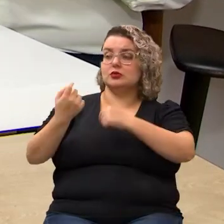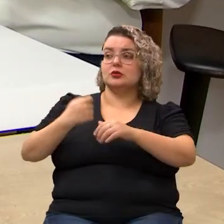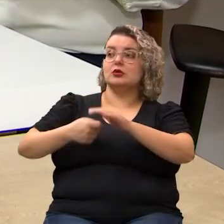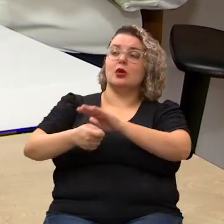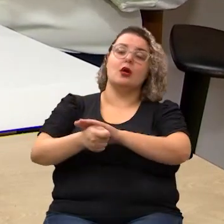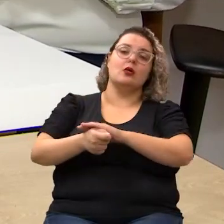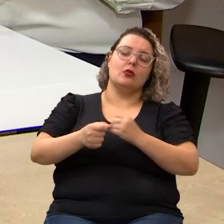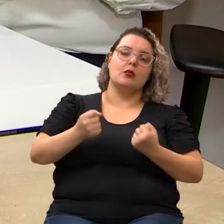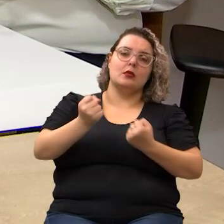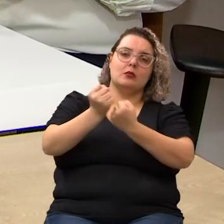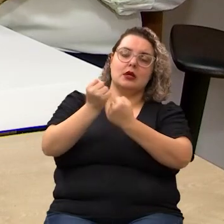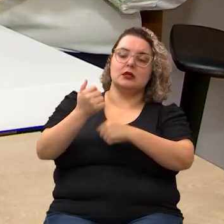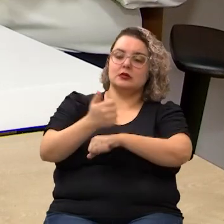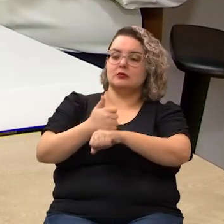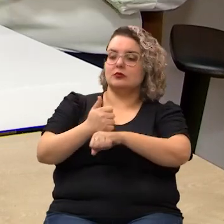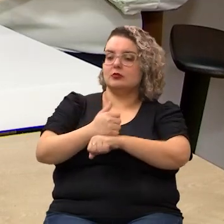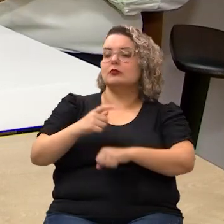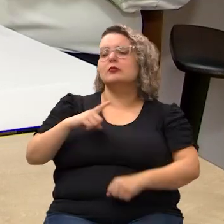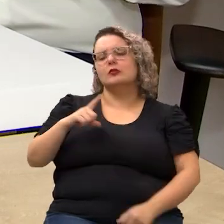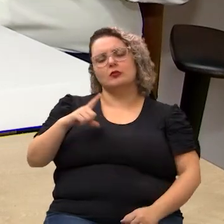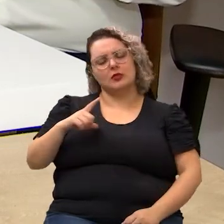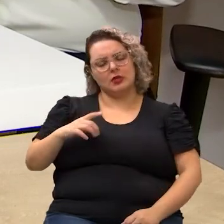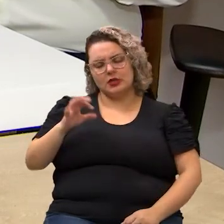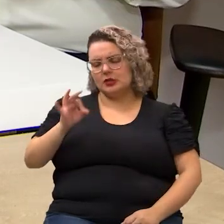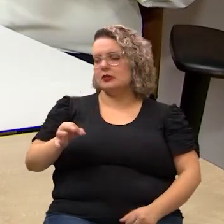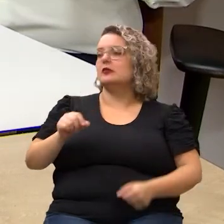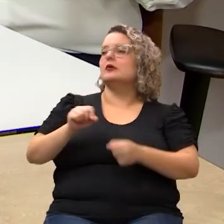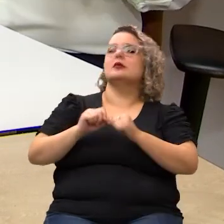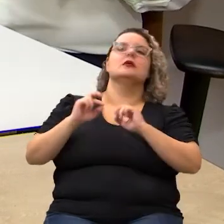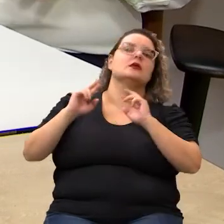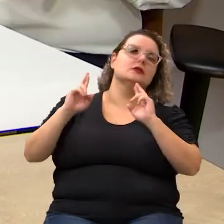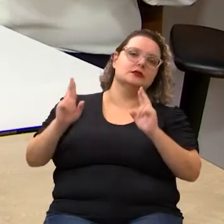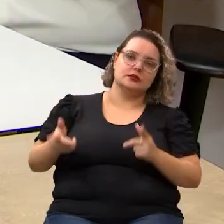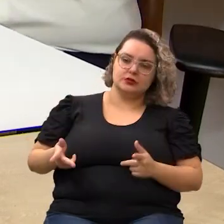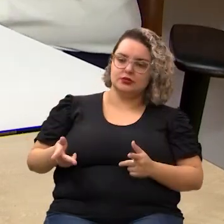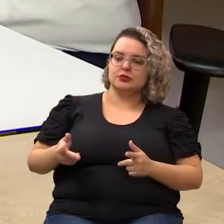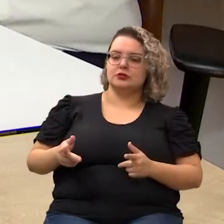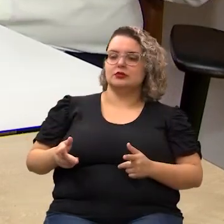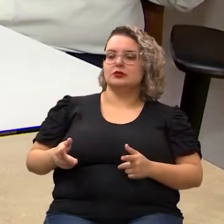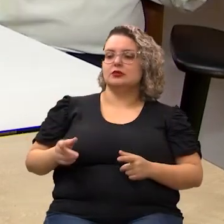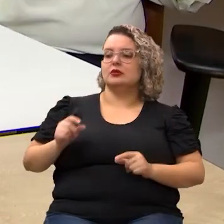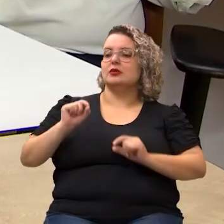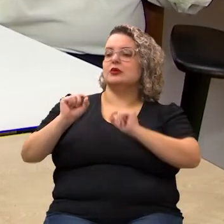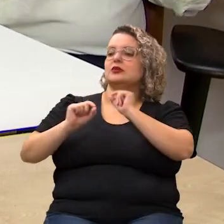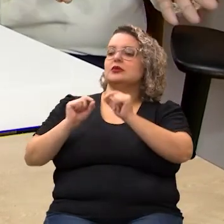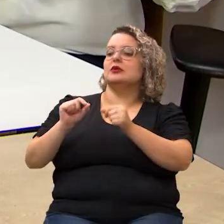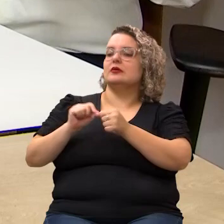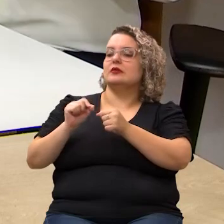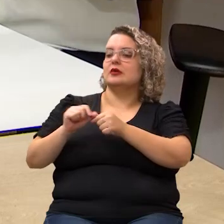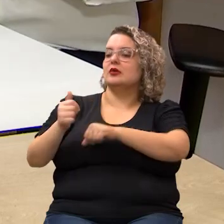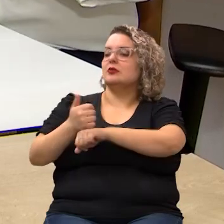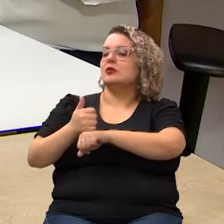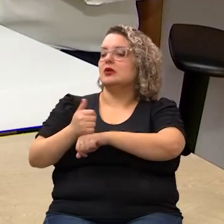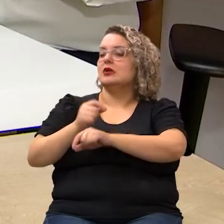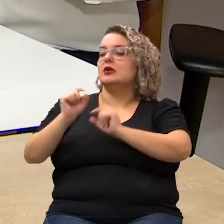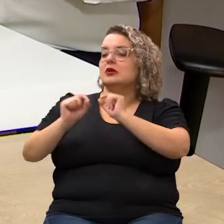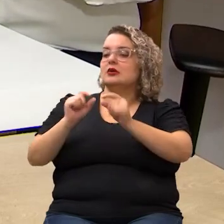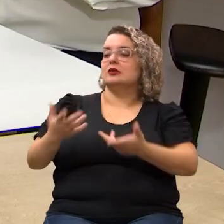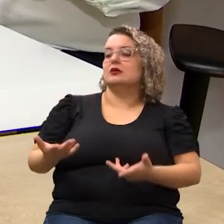é com suporte profissional. Pode ter certeza, isso vai fazer muita diferença. A diferença de quem faz isso profissionalmente, quem faz